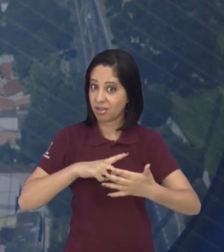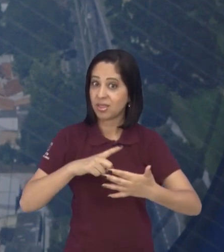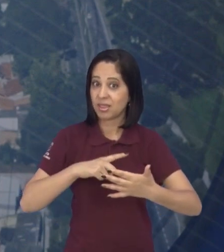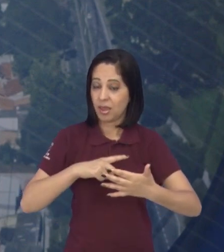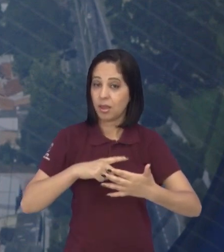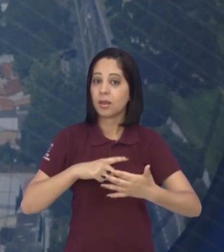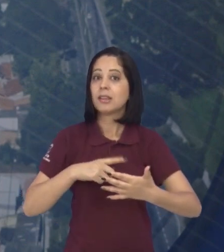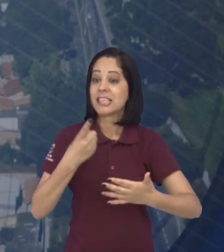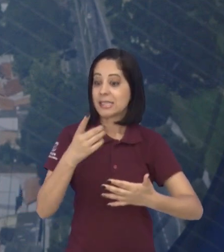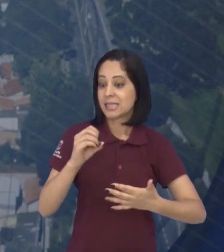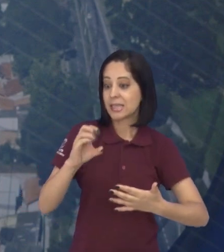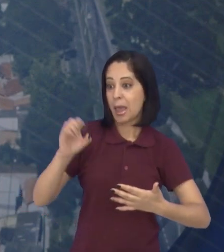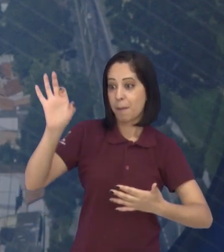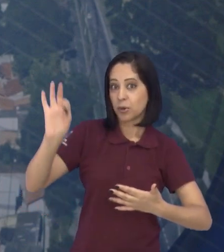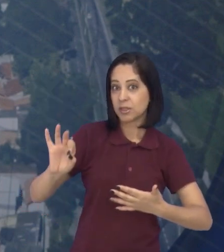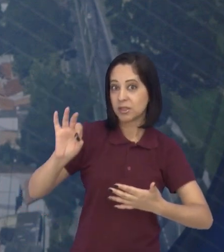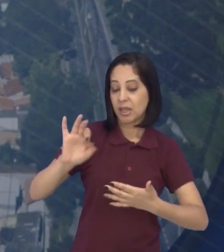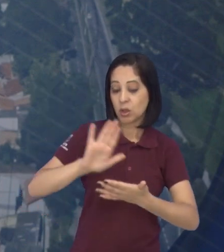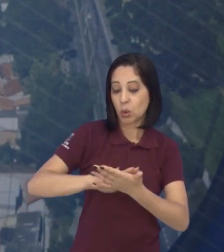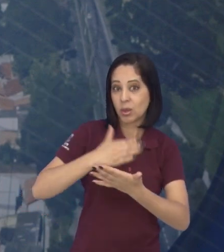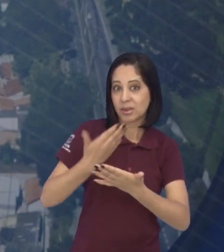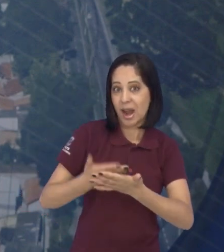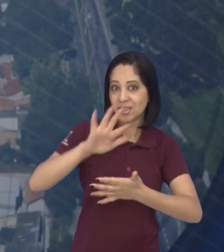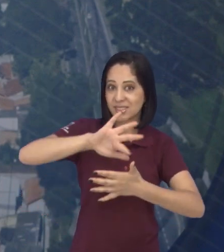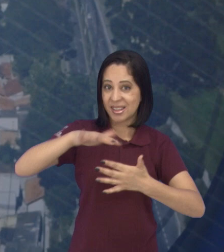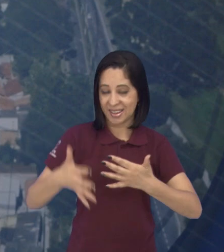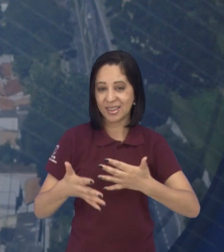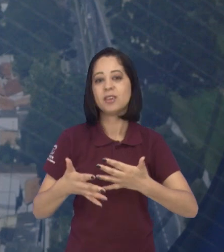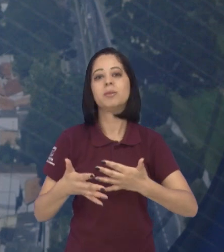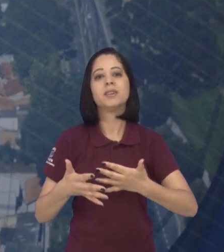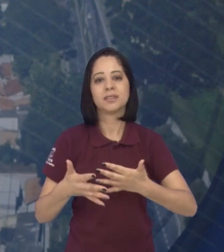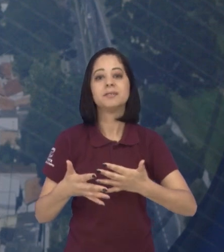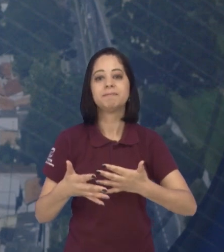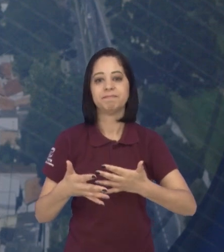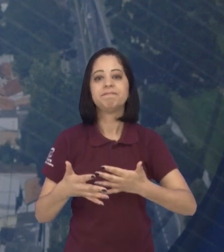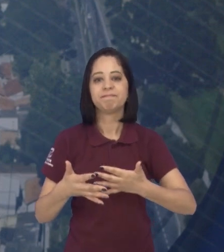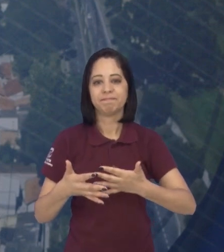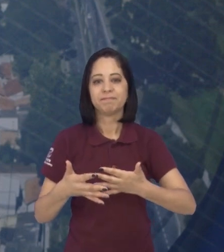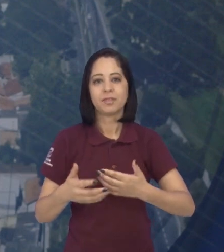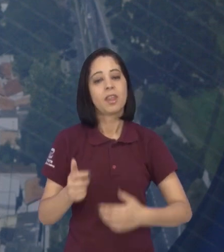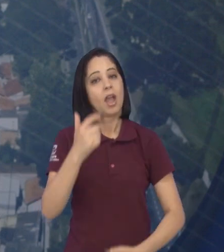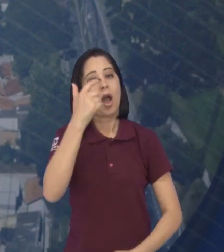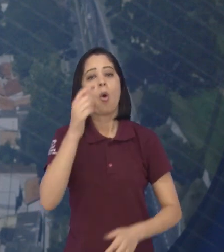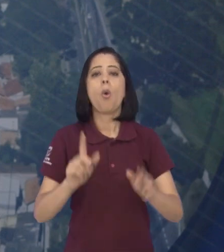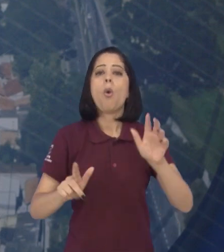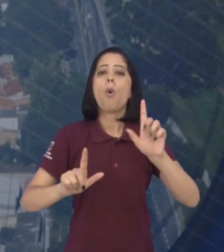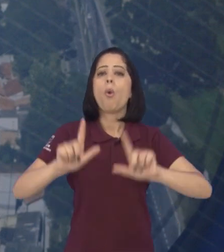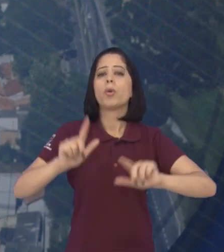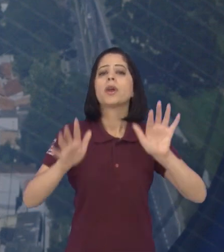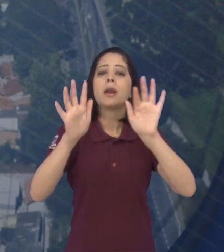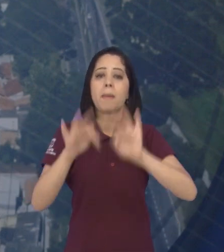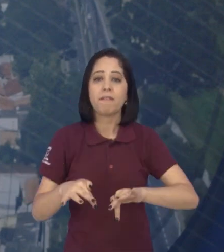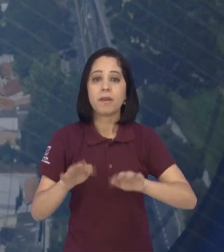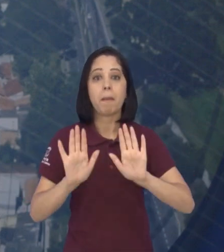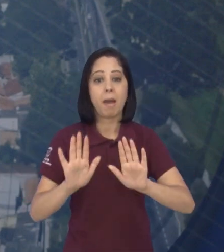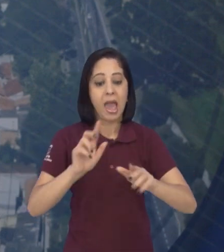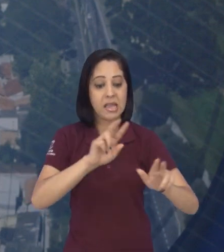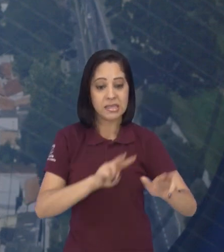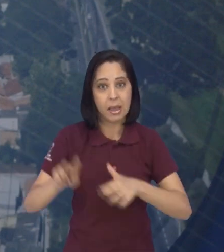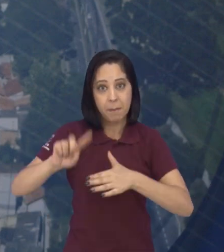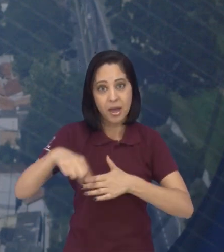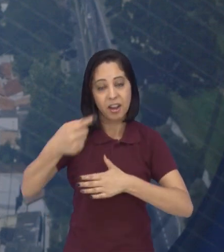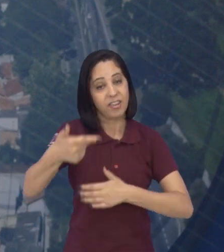conteúdo 100% traduzido em Libras. E é isso, pessoal. Eu fico por aqui, mais semana que vem estaremos de